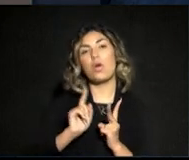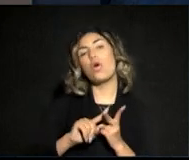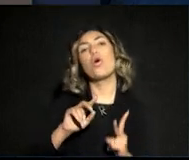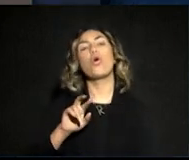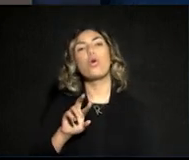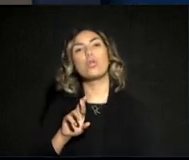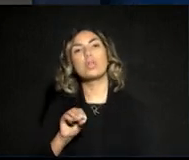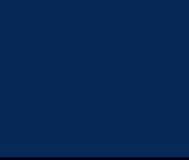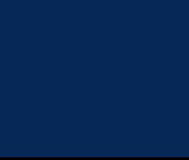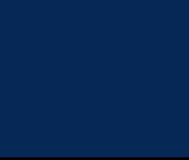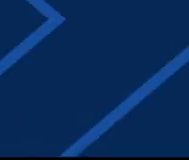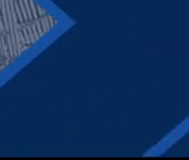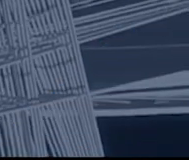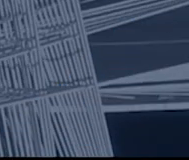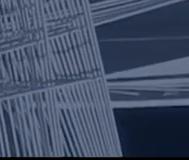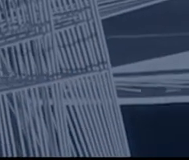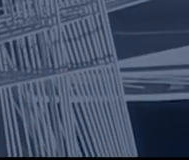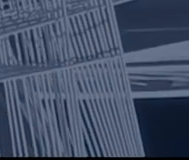Harpa device on